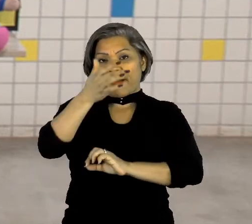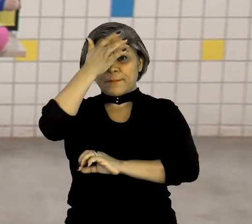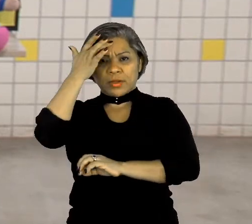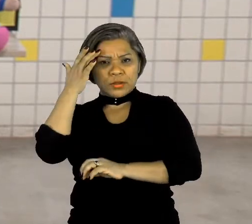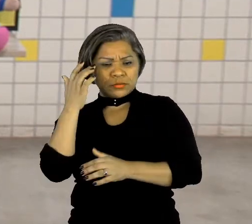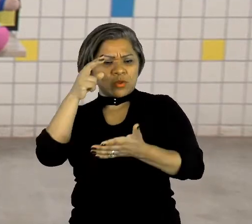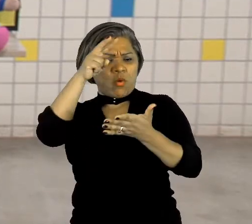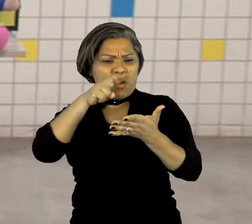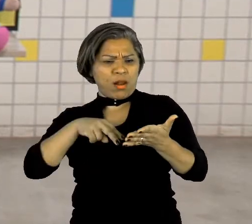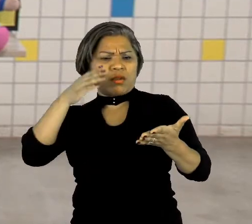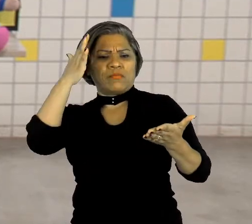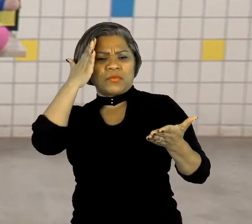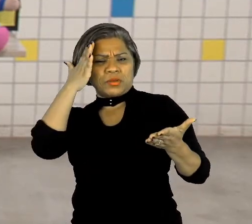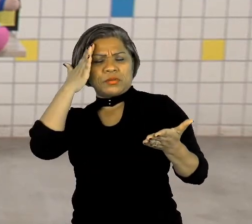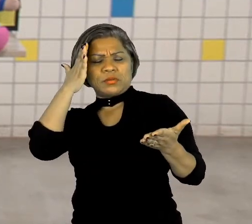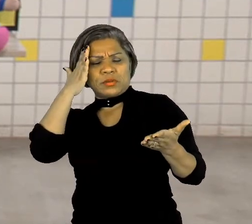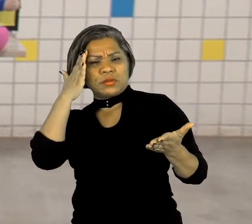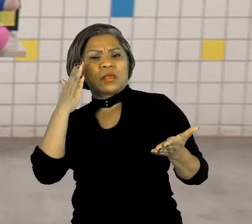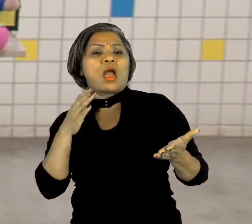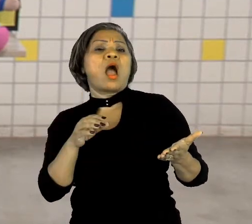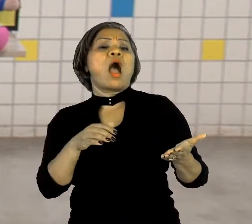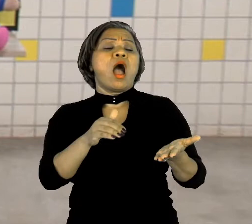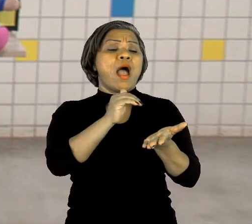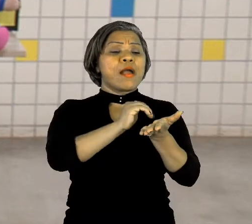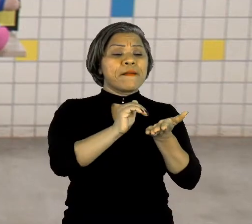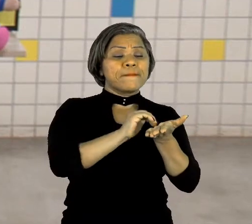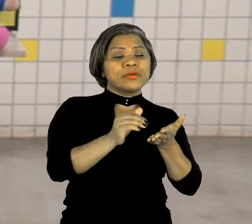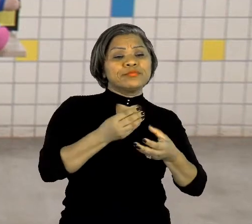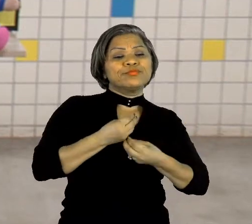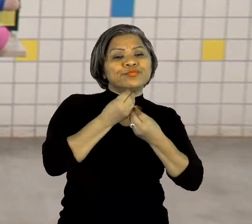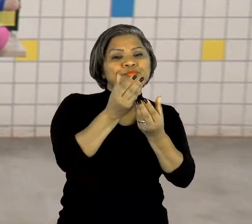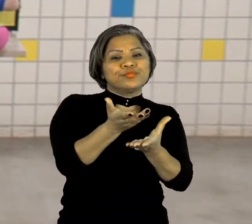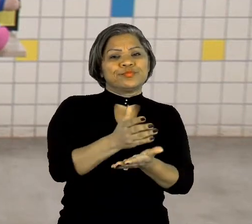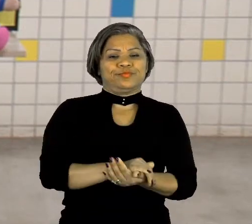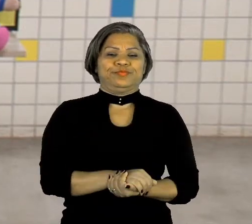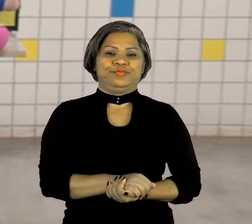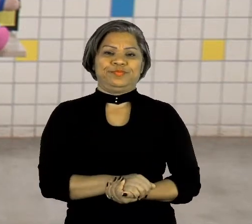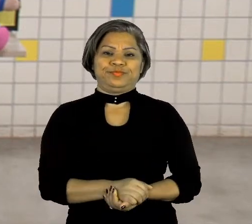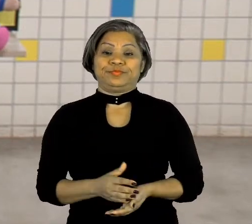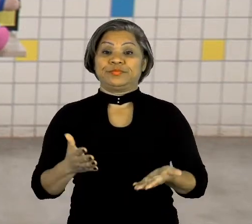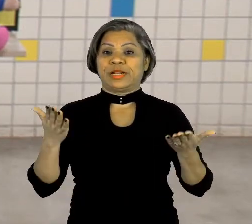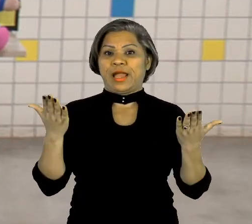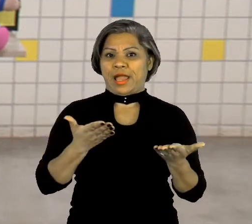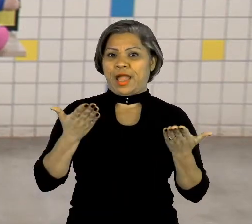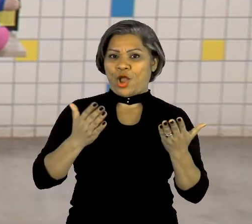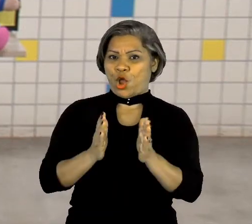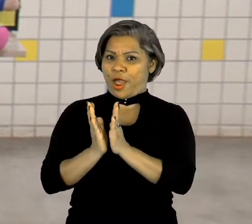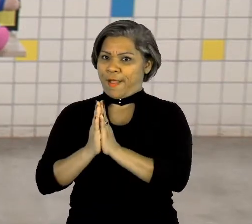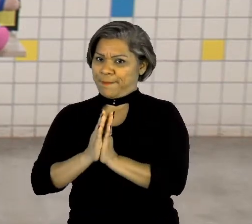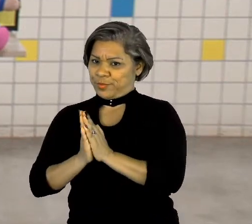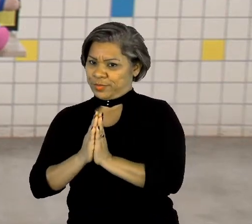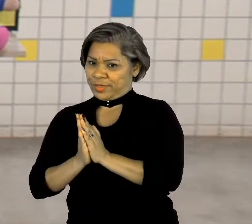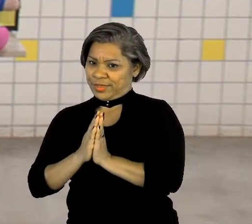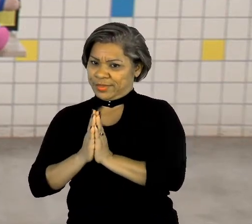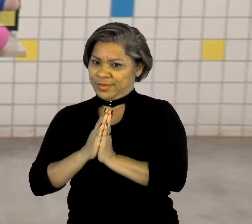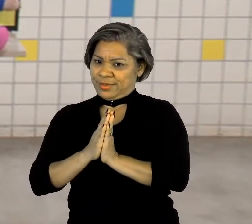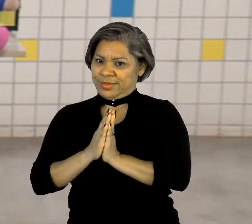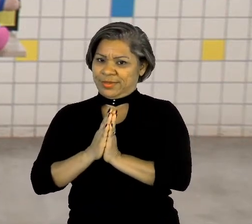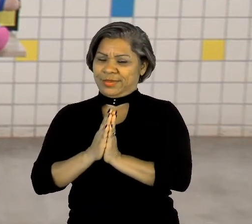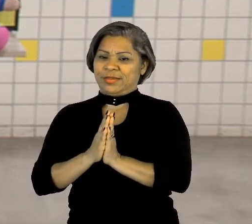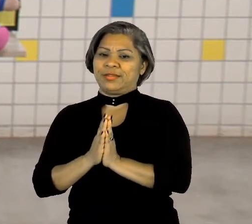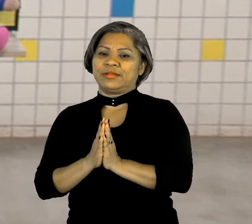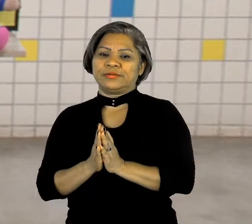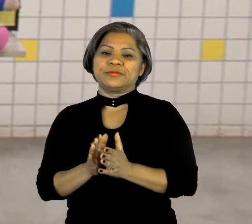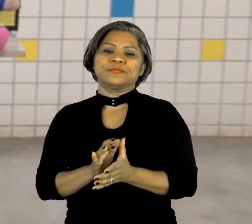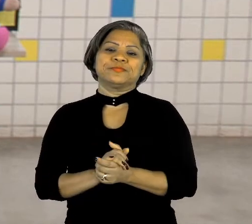que mensagem eu queria transmitir. Agora, olha só, Francisquinha e eu, né, Francisquinha, em casa nós